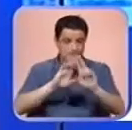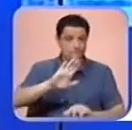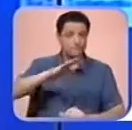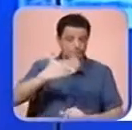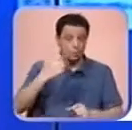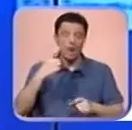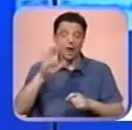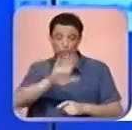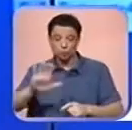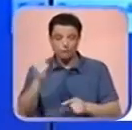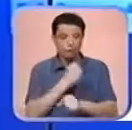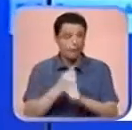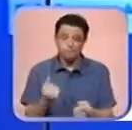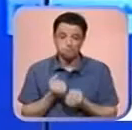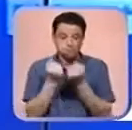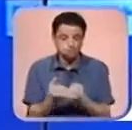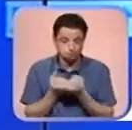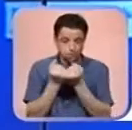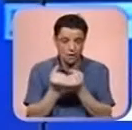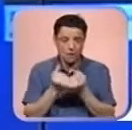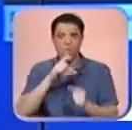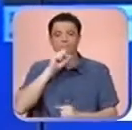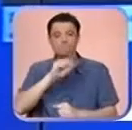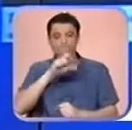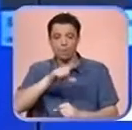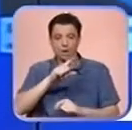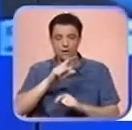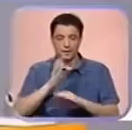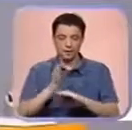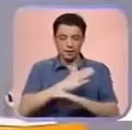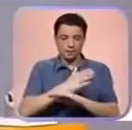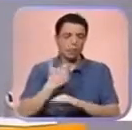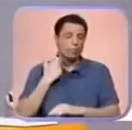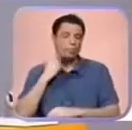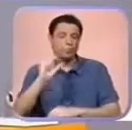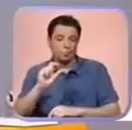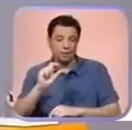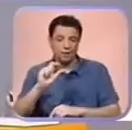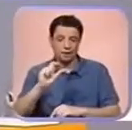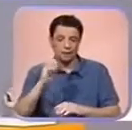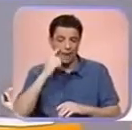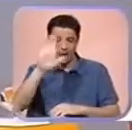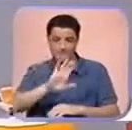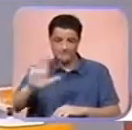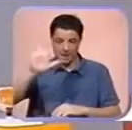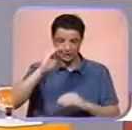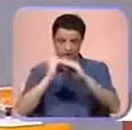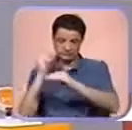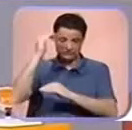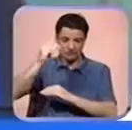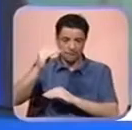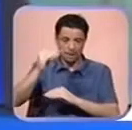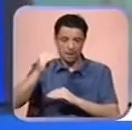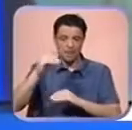a funcionar bem e o laser vai ser aplicado nessas zonas. Nós podemos, antes destas fases, ter lesões pequeninas, como vemos na imagem de cima da direita. É também